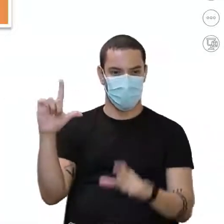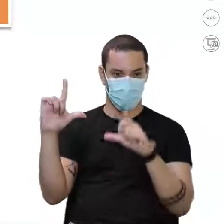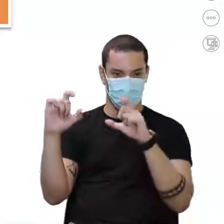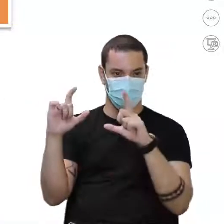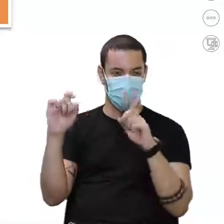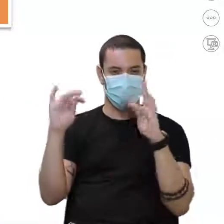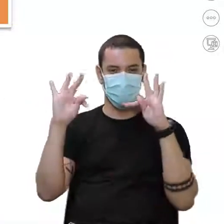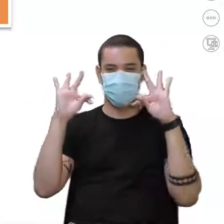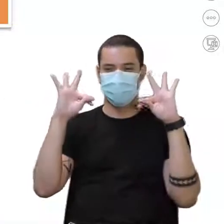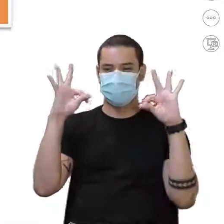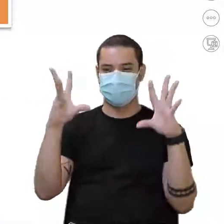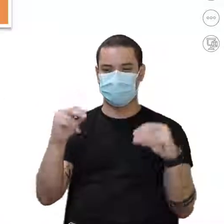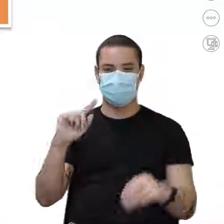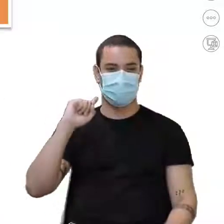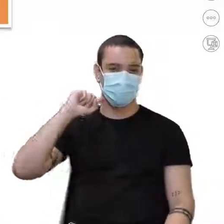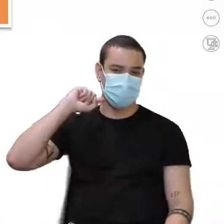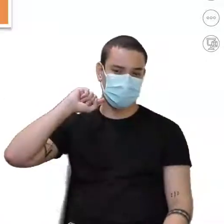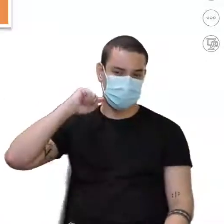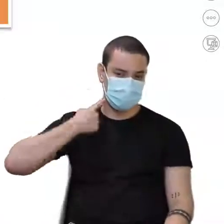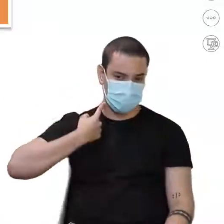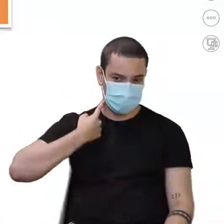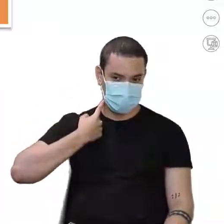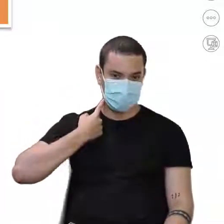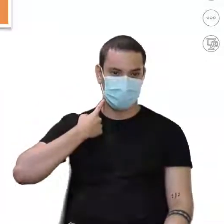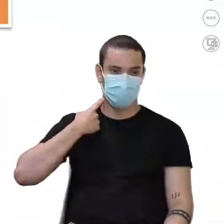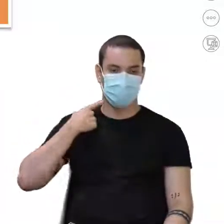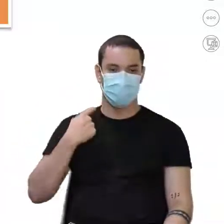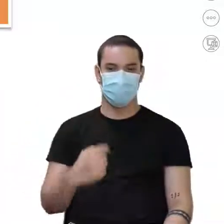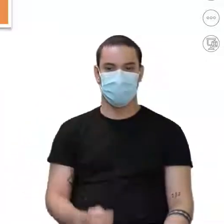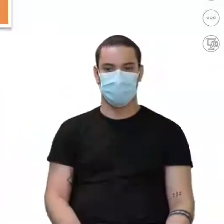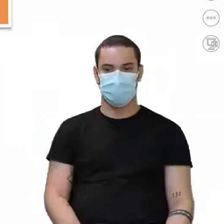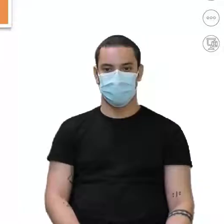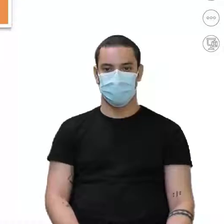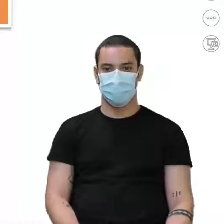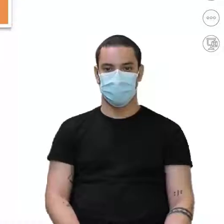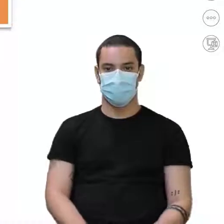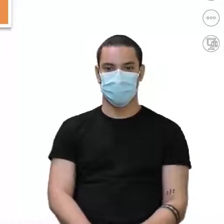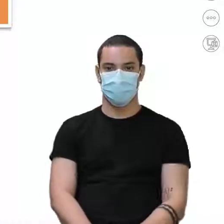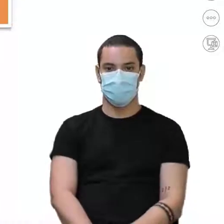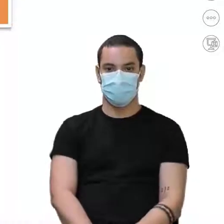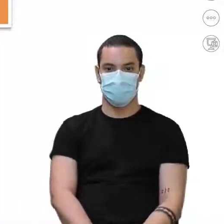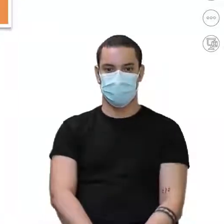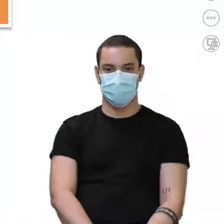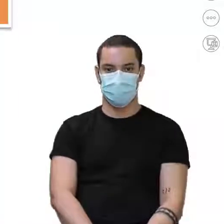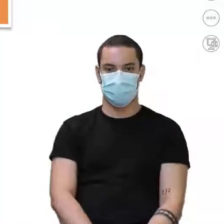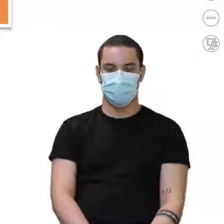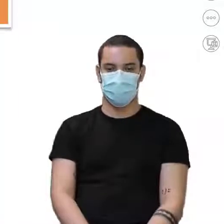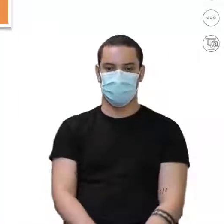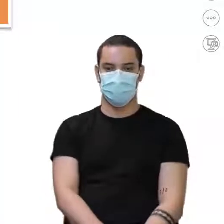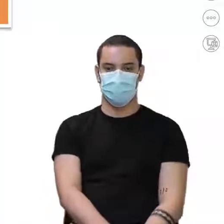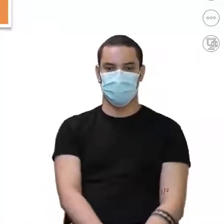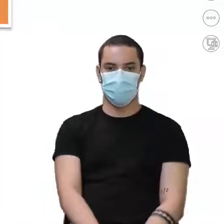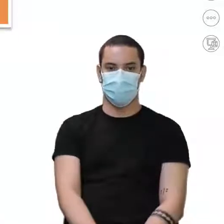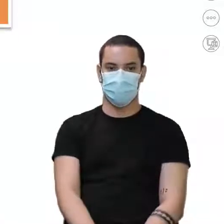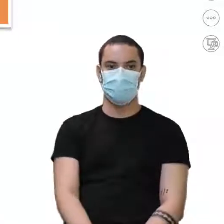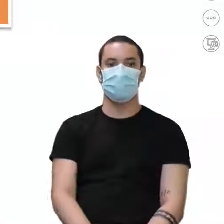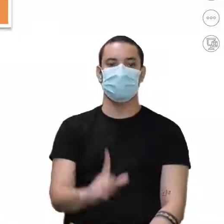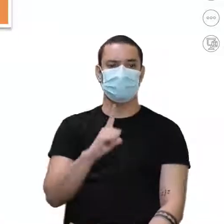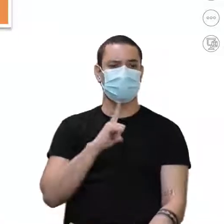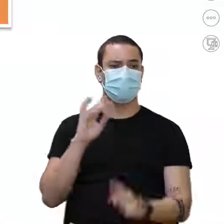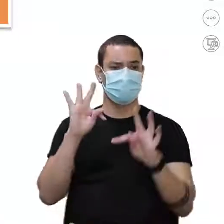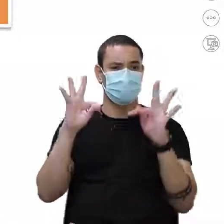tá tudo terrível, né? Are very dirty, estão bem dirty. O que é dirty?